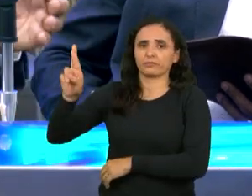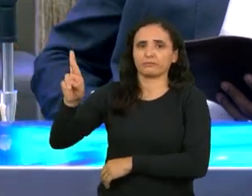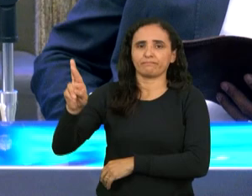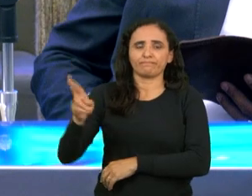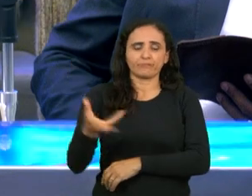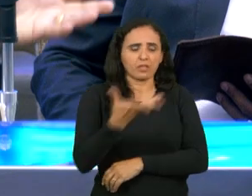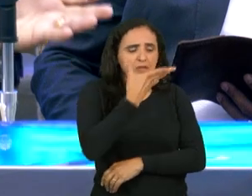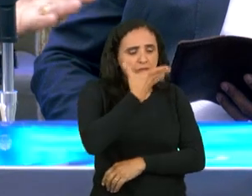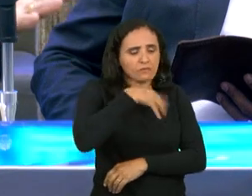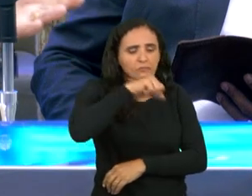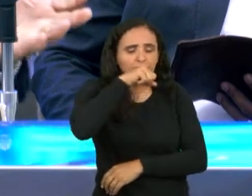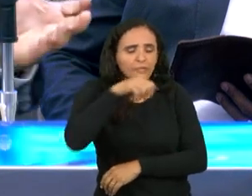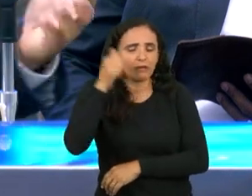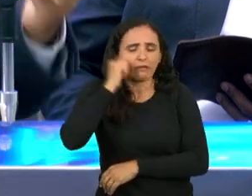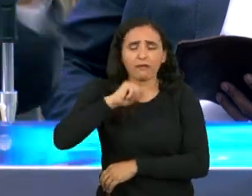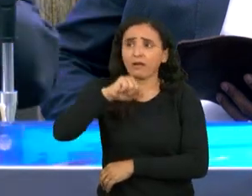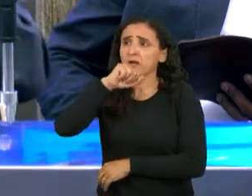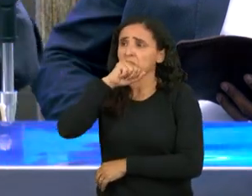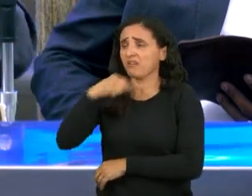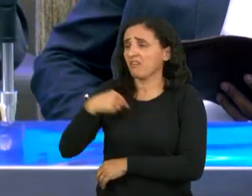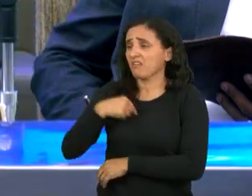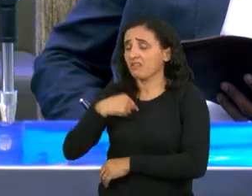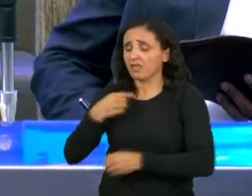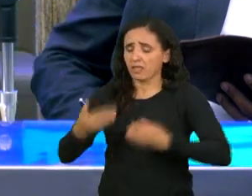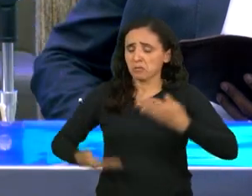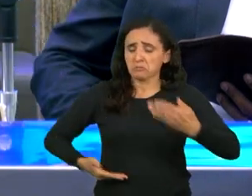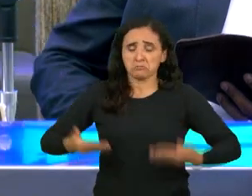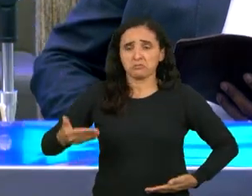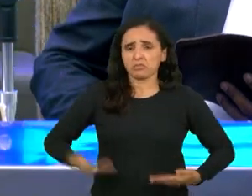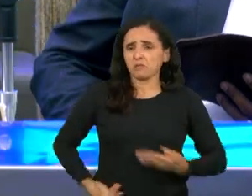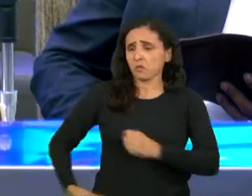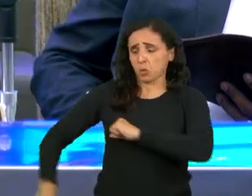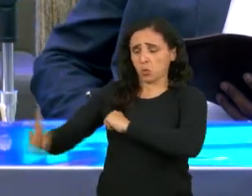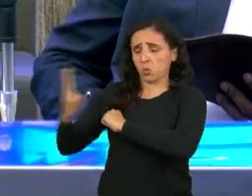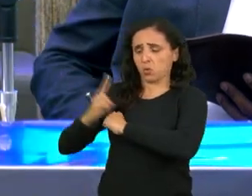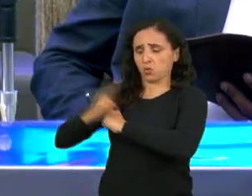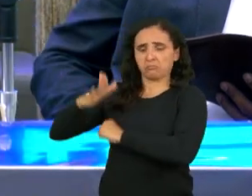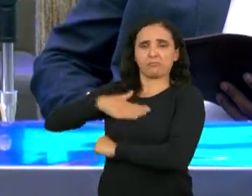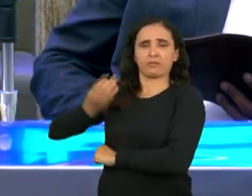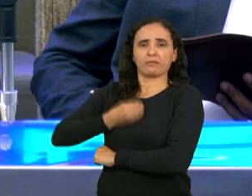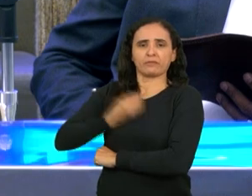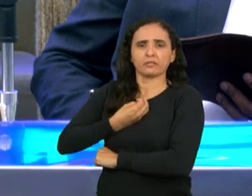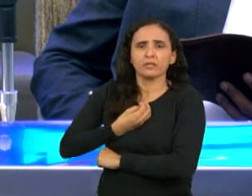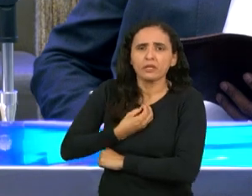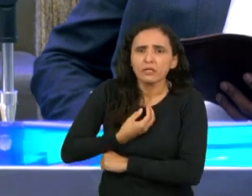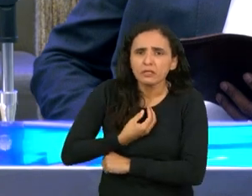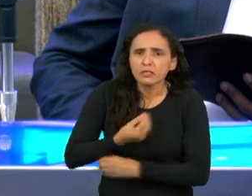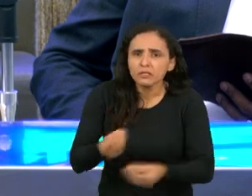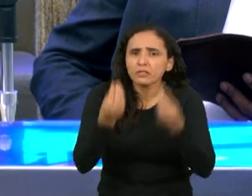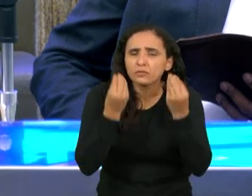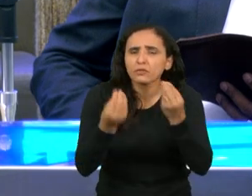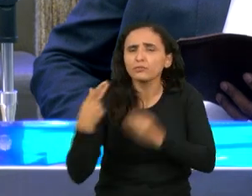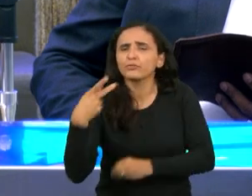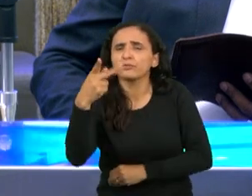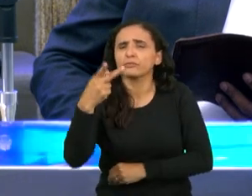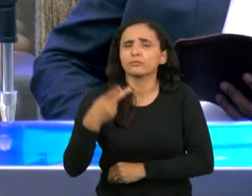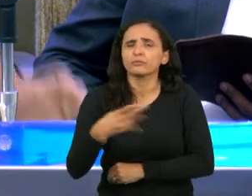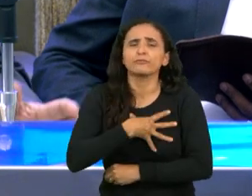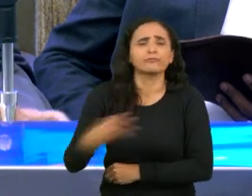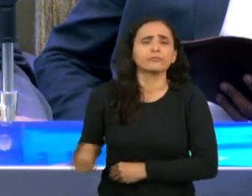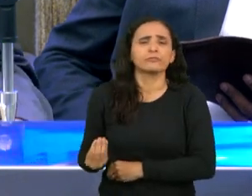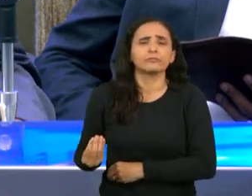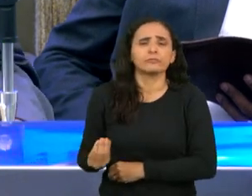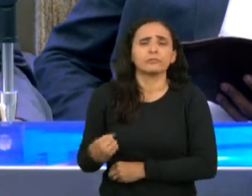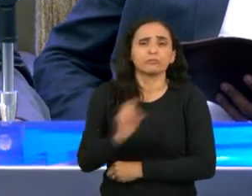a mãe não pode dizer assim ah eu cuido da minha salvação e meus filhos que se virem eles que procurem